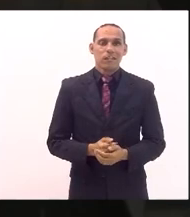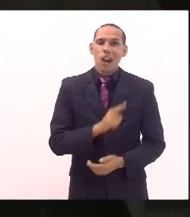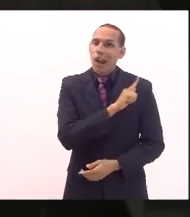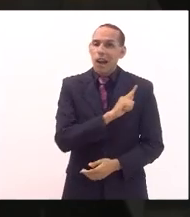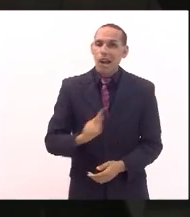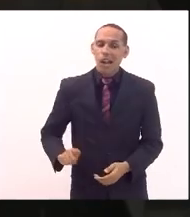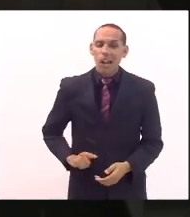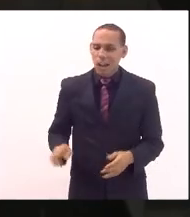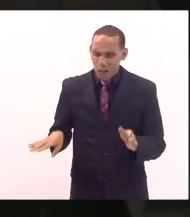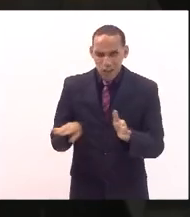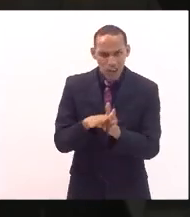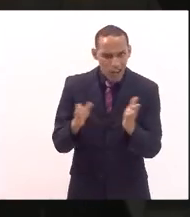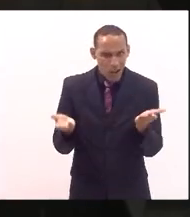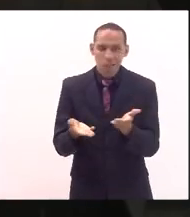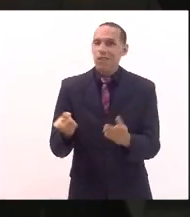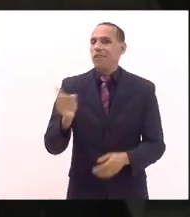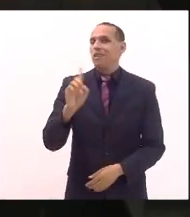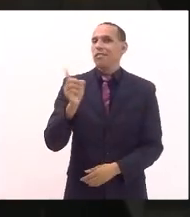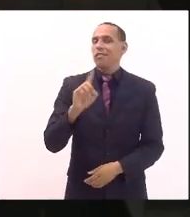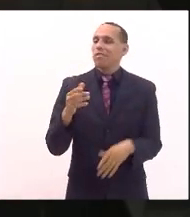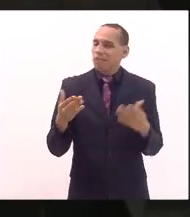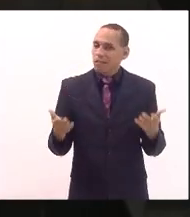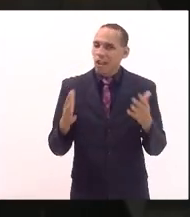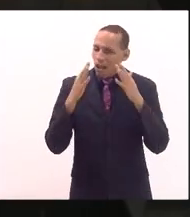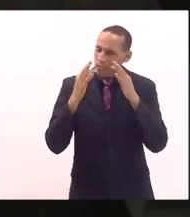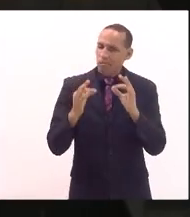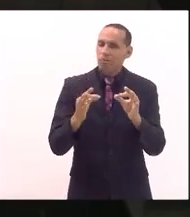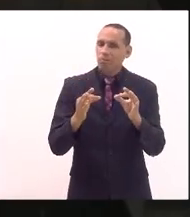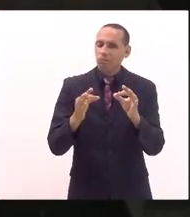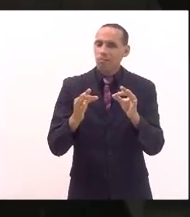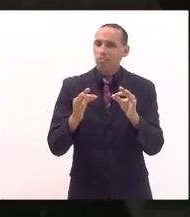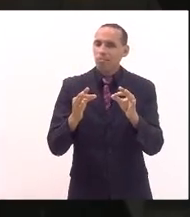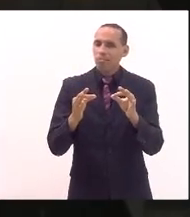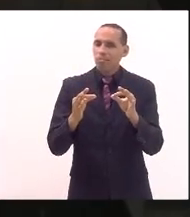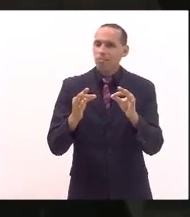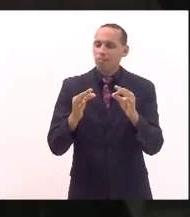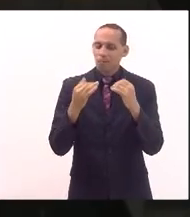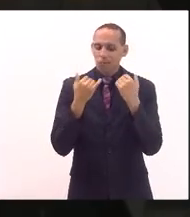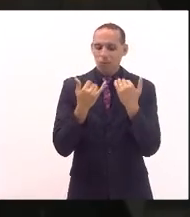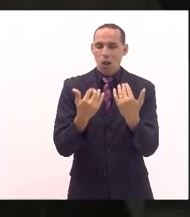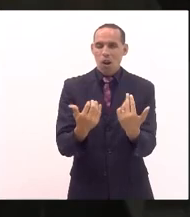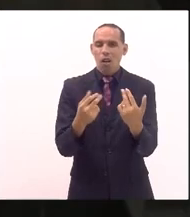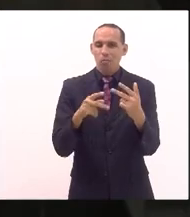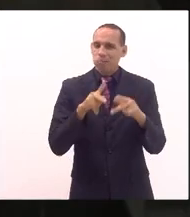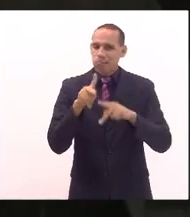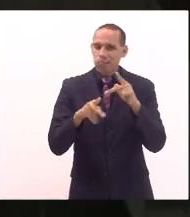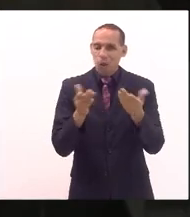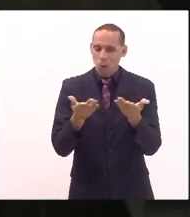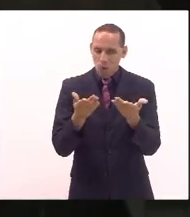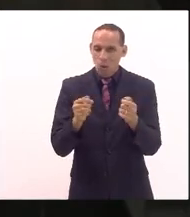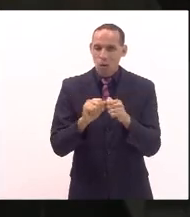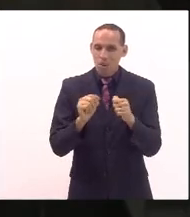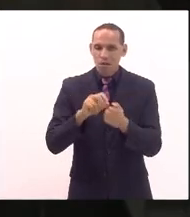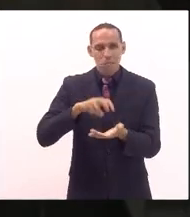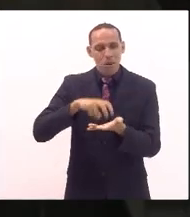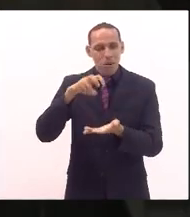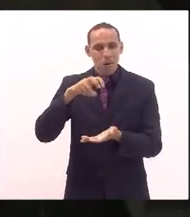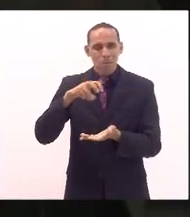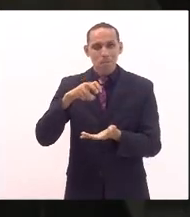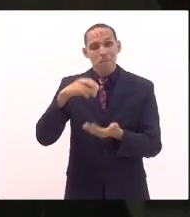governador também não chegou agora e portanto eu quero que chama atenção para ser importante audiência que fizemos hoje